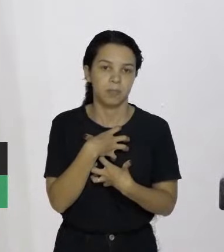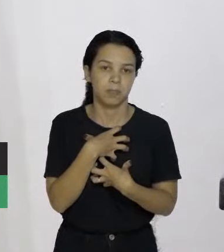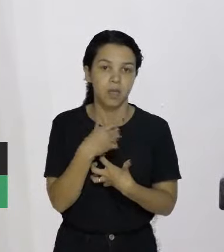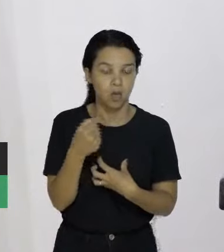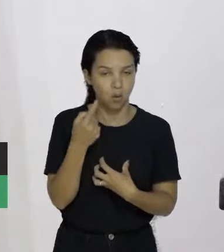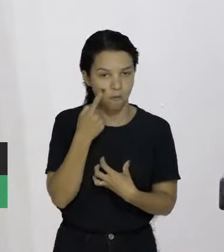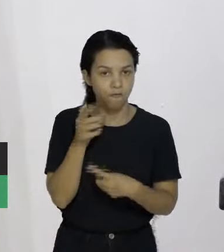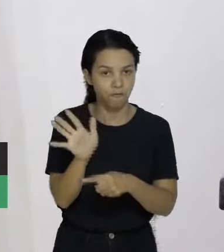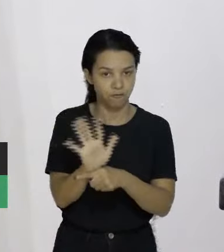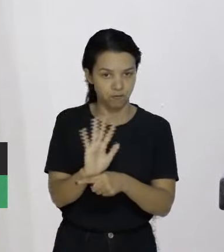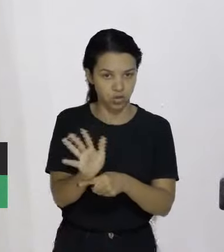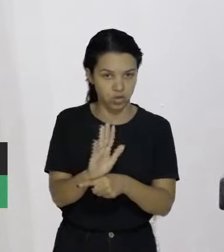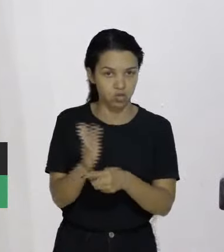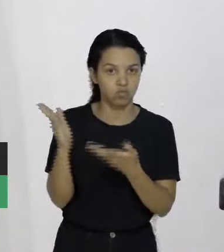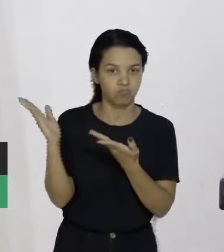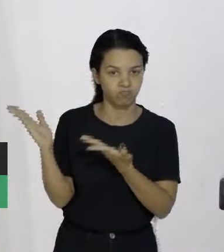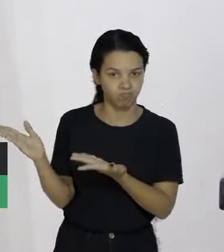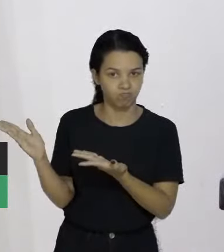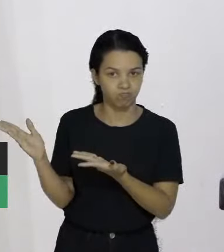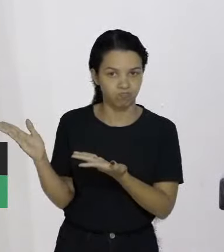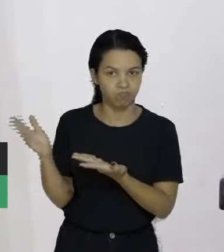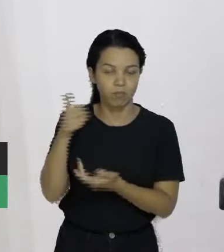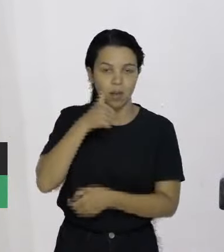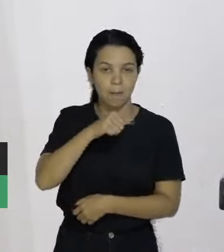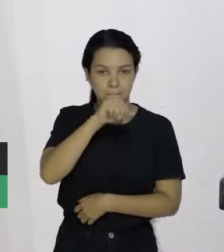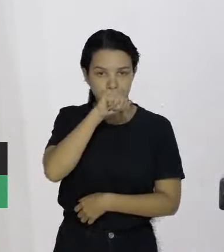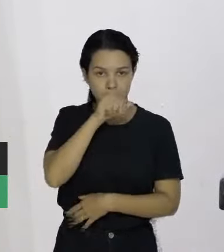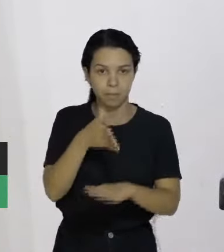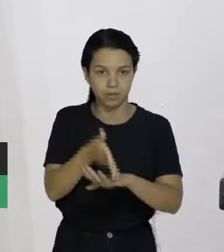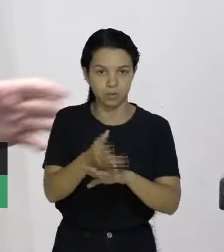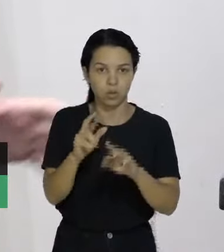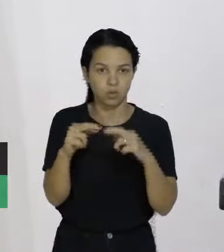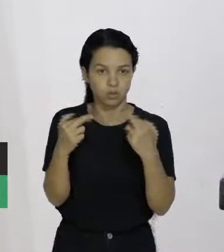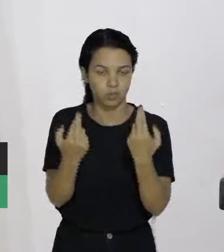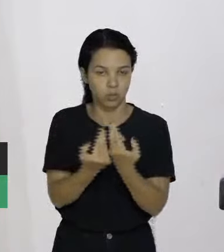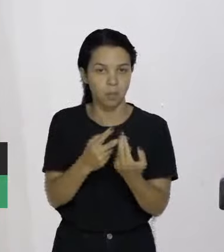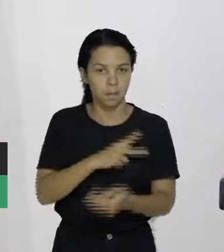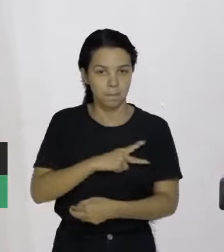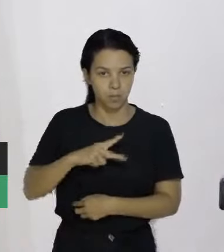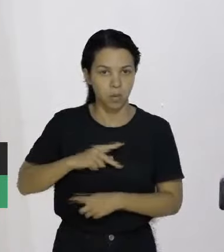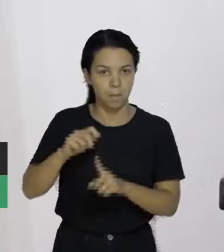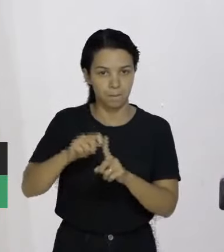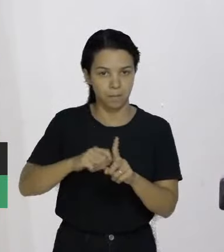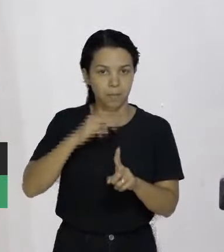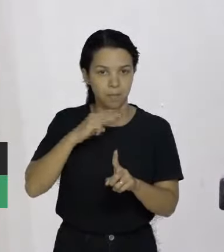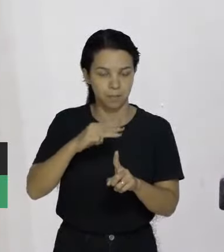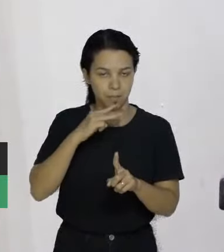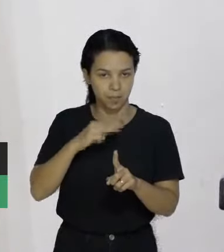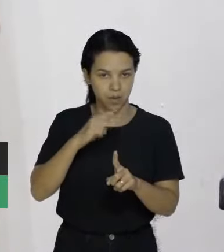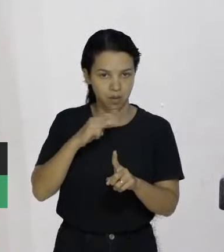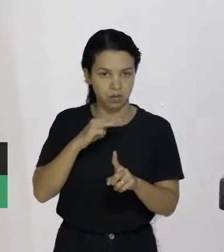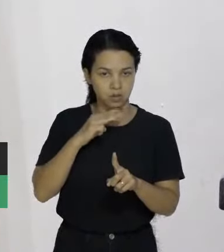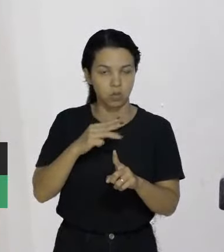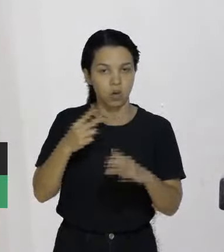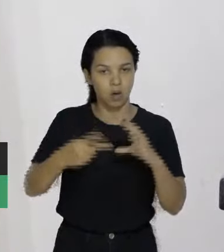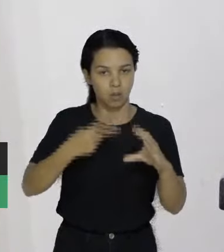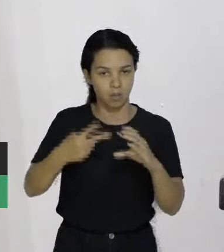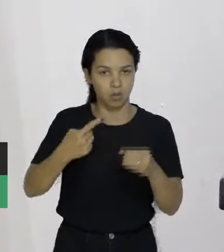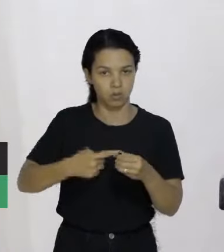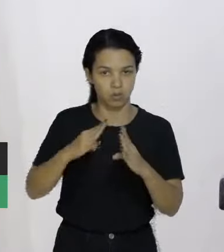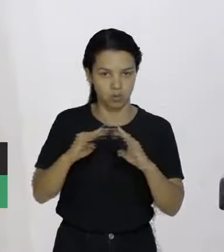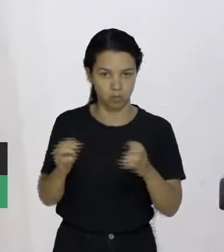de uma mãe que participou da audiência pública no mês de março na câmara de vereadores do município